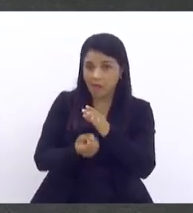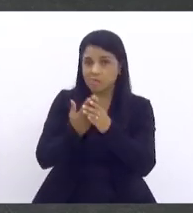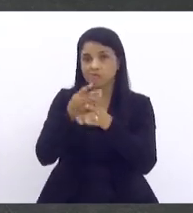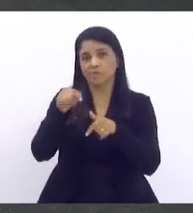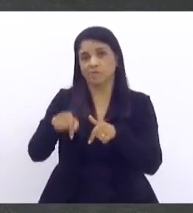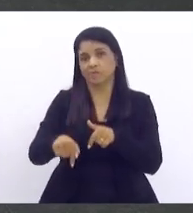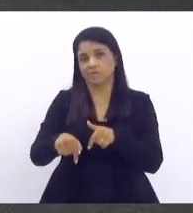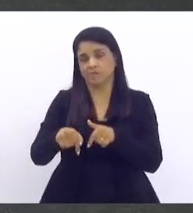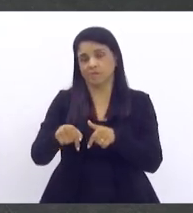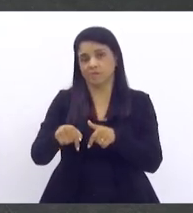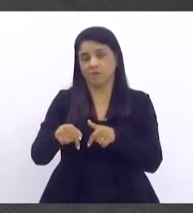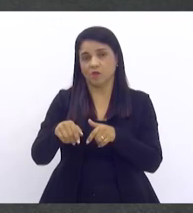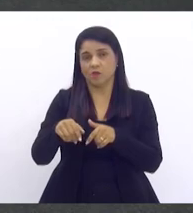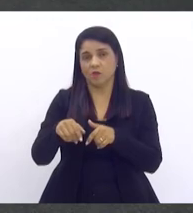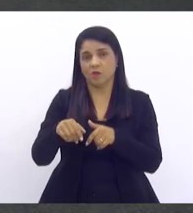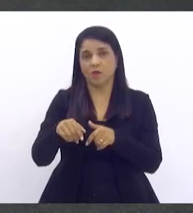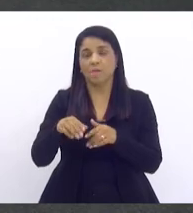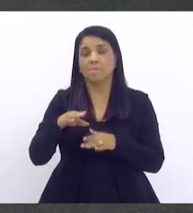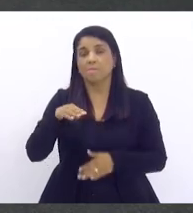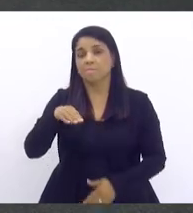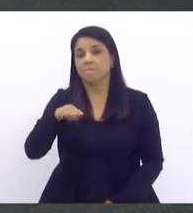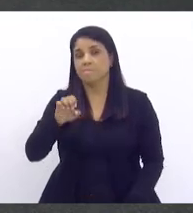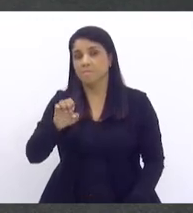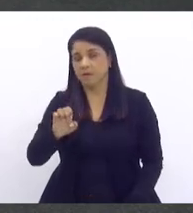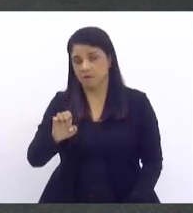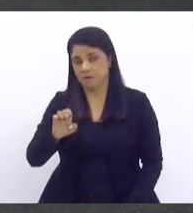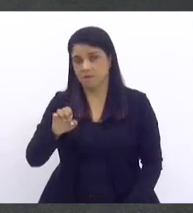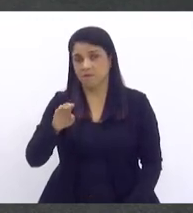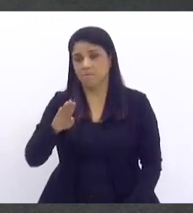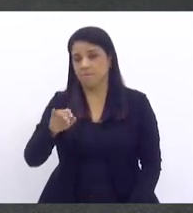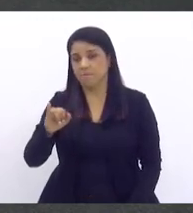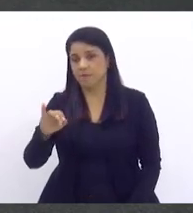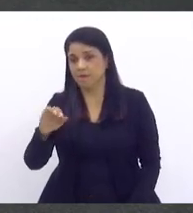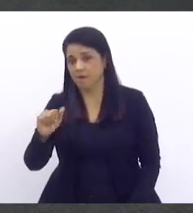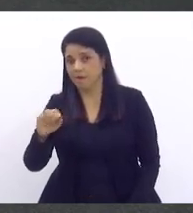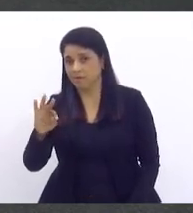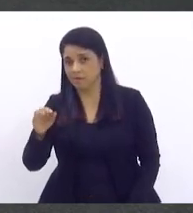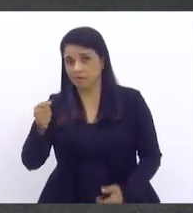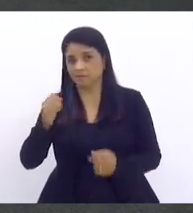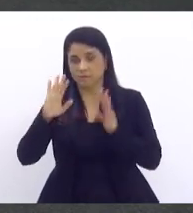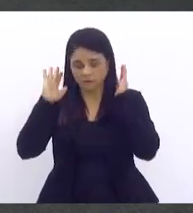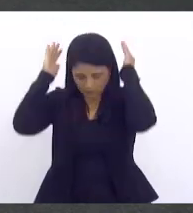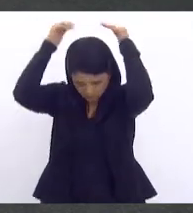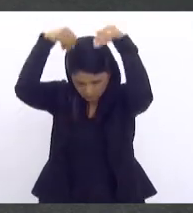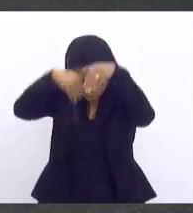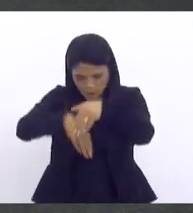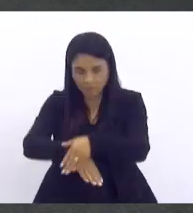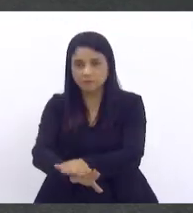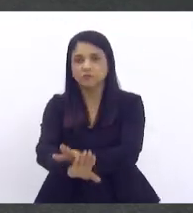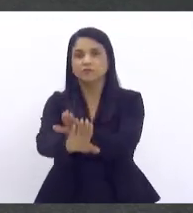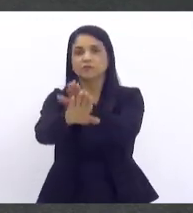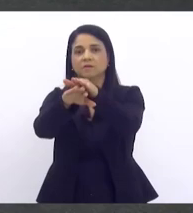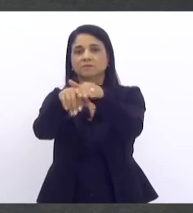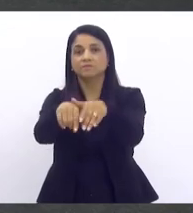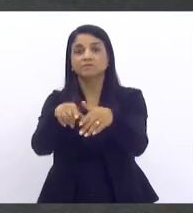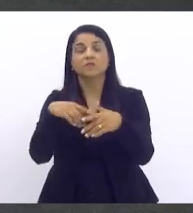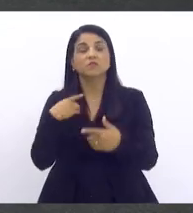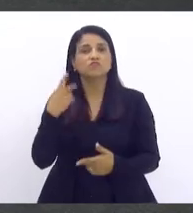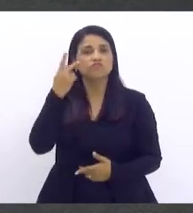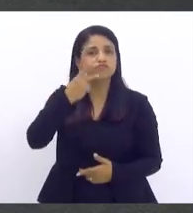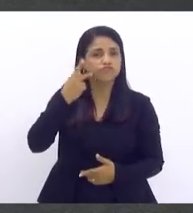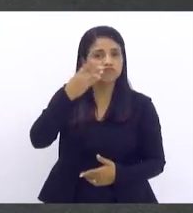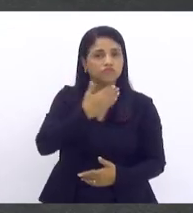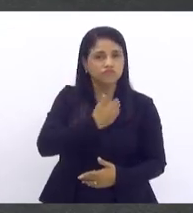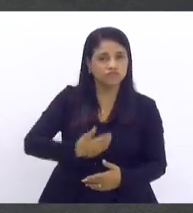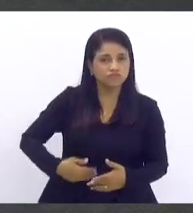do Observatório Mãe Beata de Iemanjá. Porque toda vez que a gente vai pensar numa política pública para a superação do racismo e